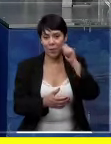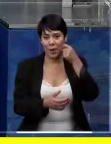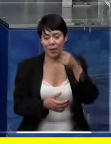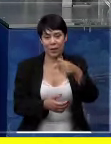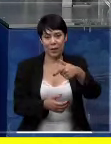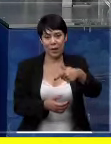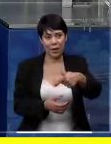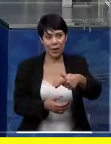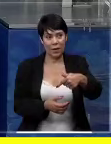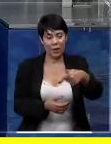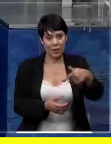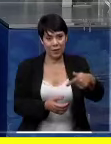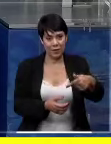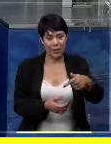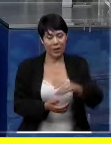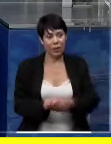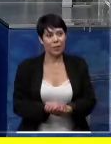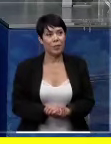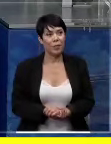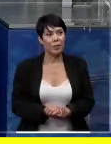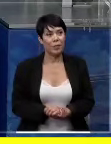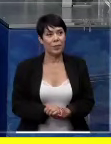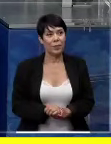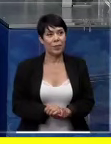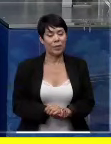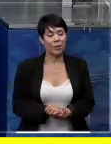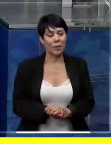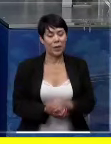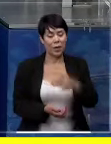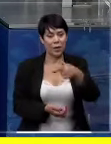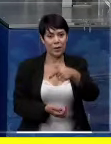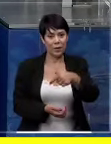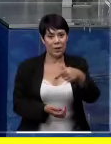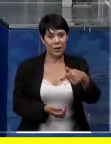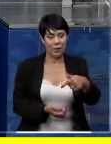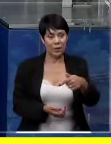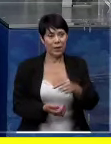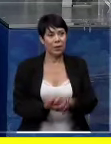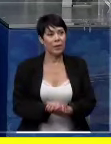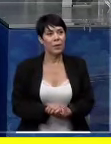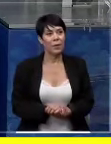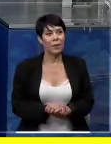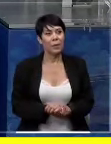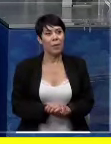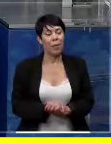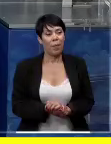número 77. Preta, 77.